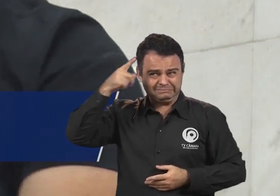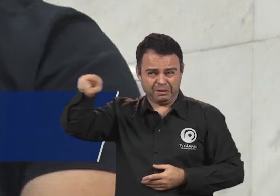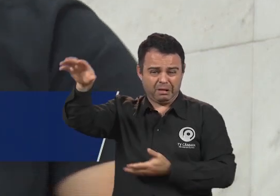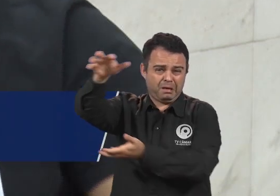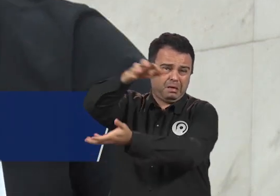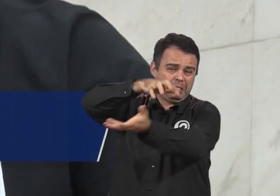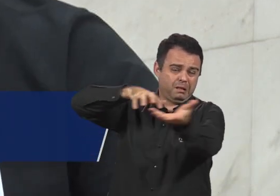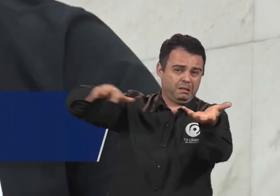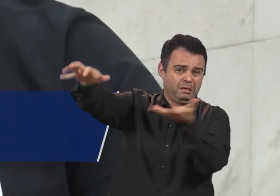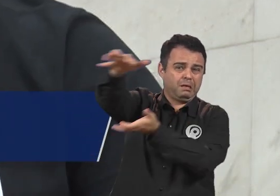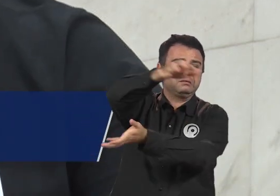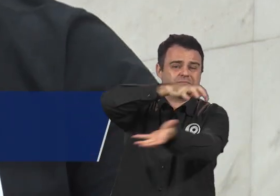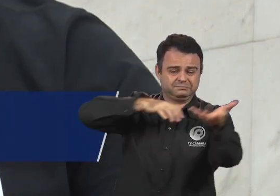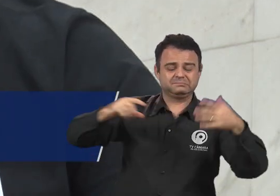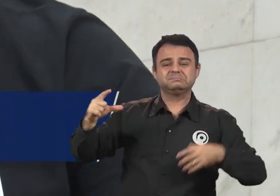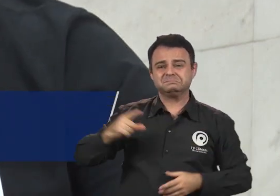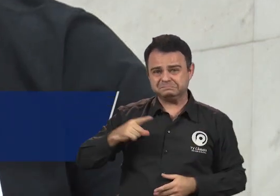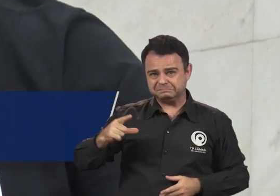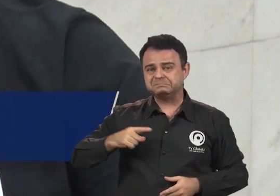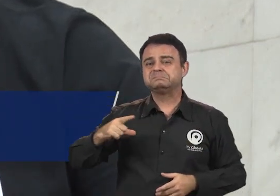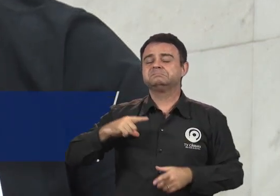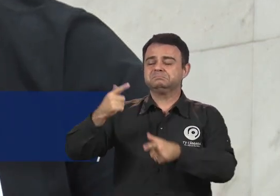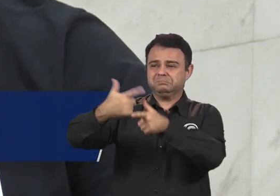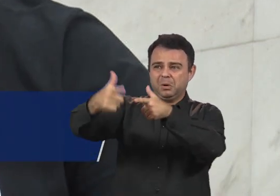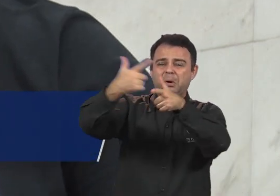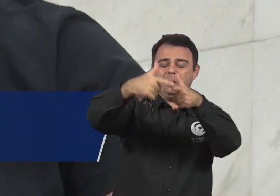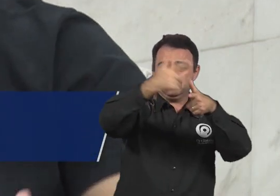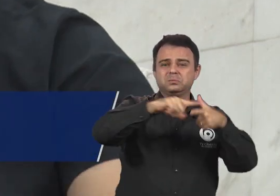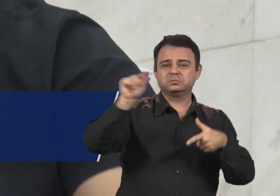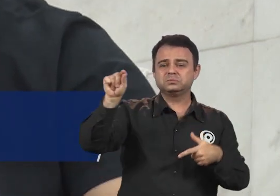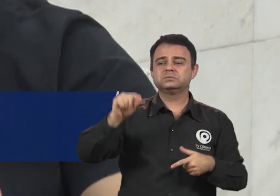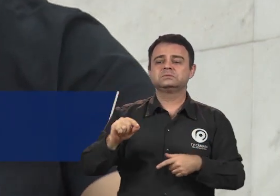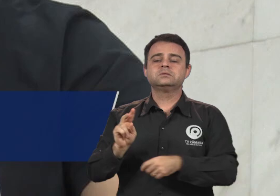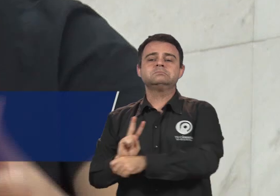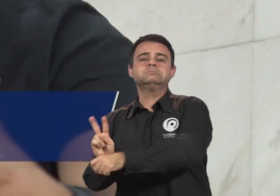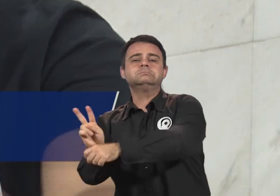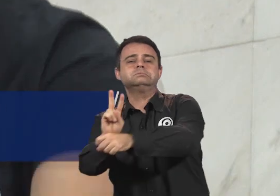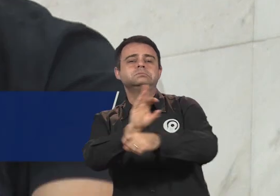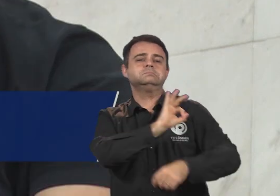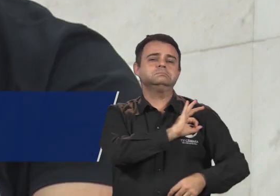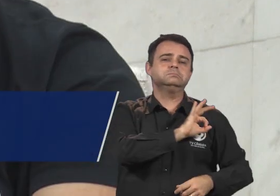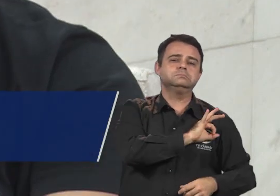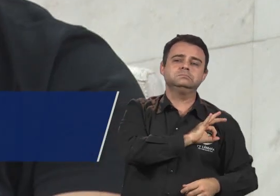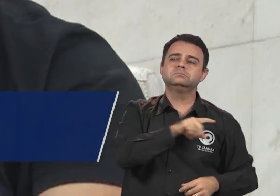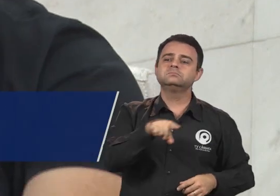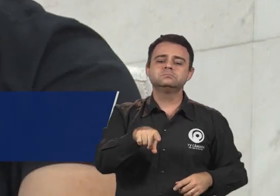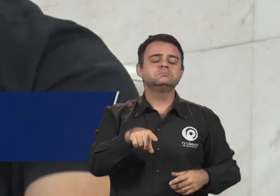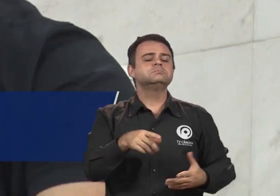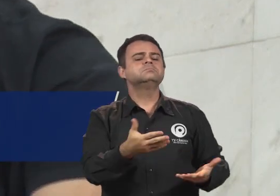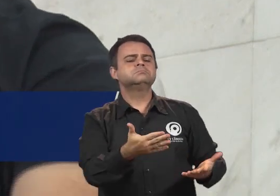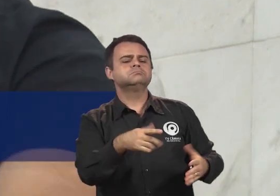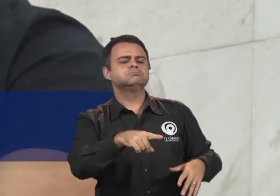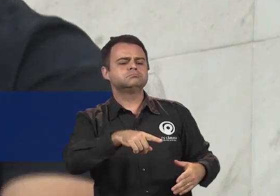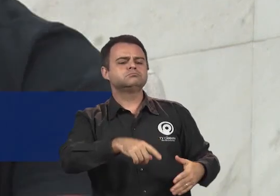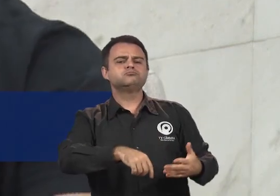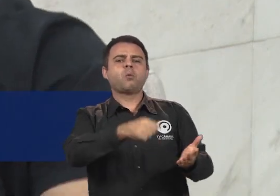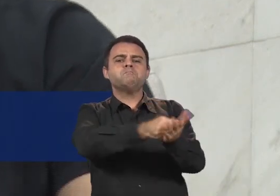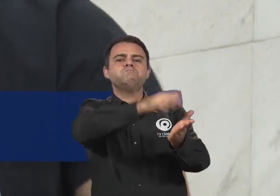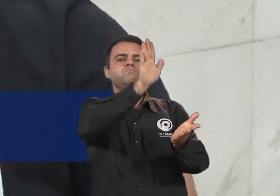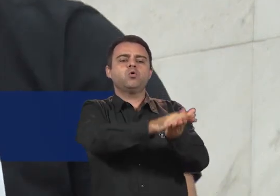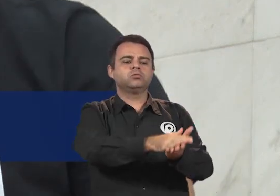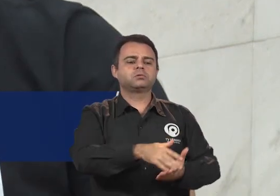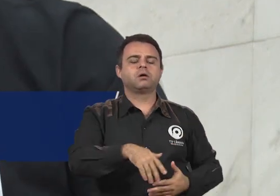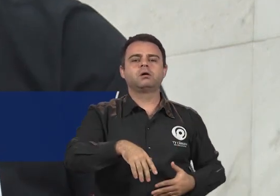a respeito dessa questão de GCM, ali, guarda, parar os trabalhadores, querer multar, querer recolher a